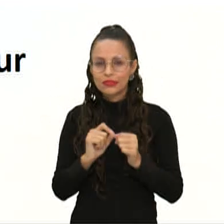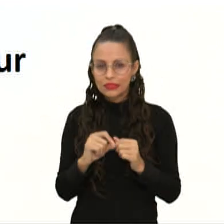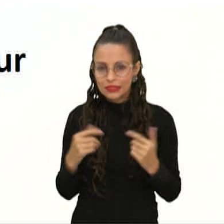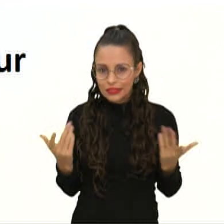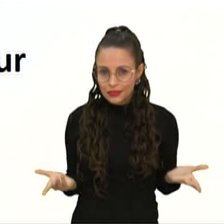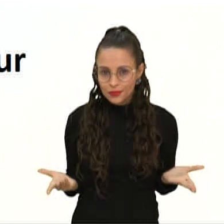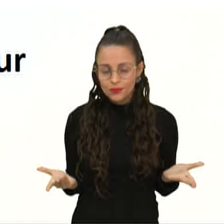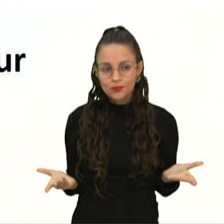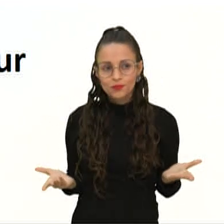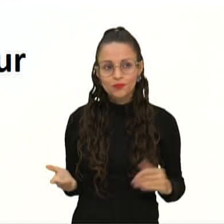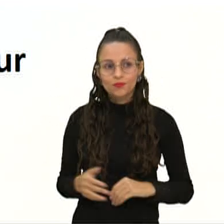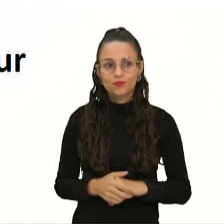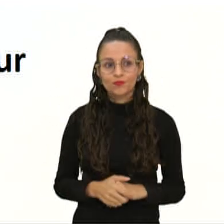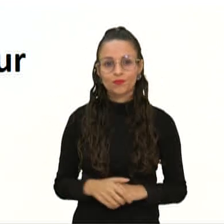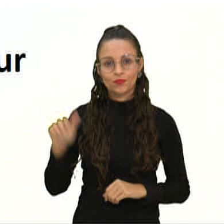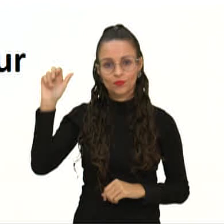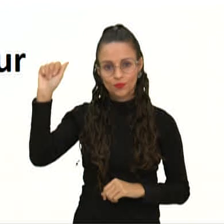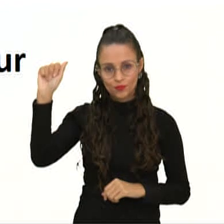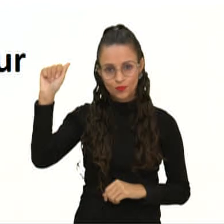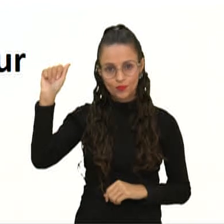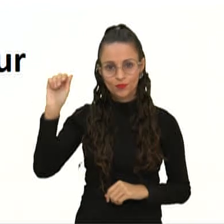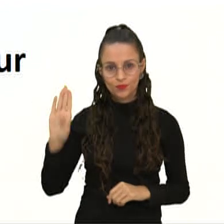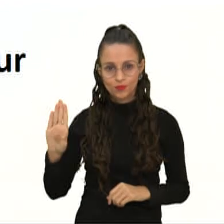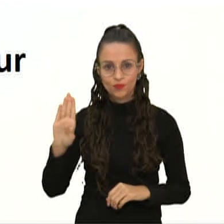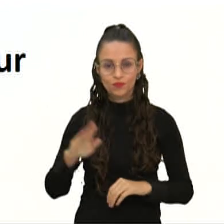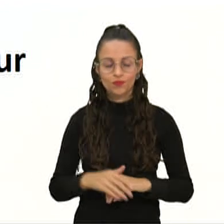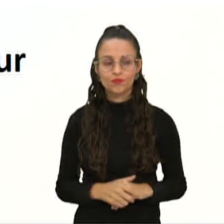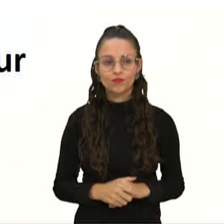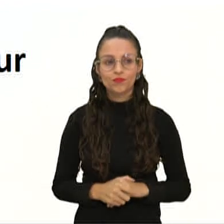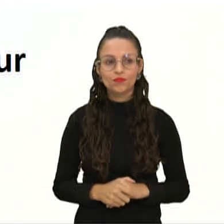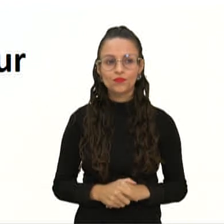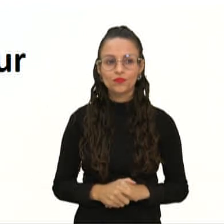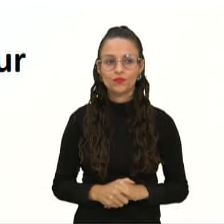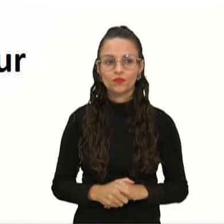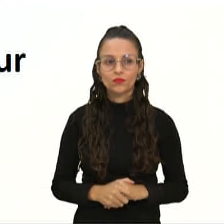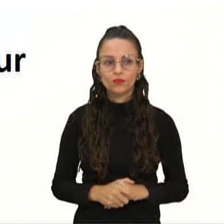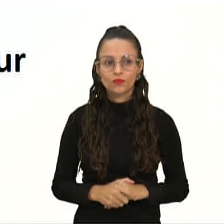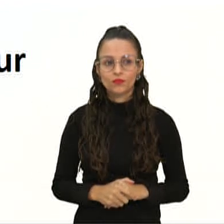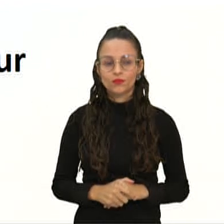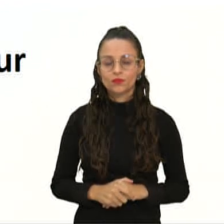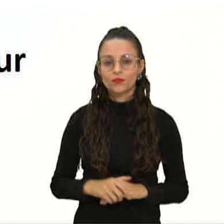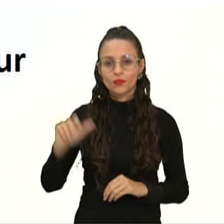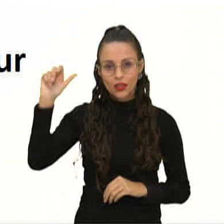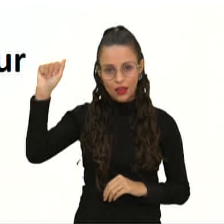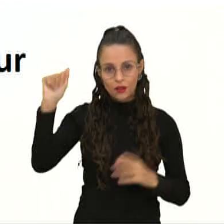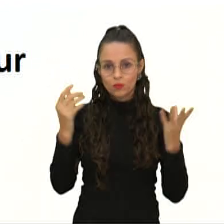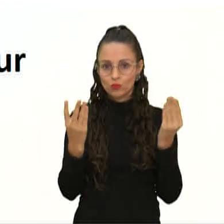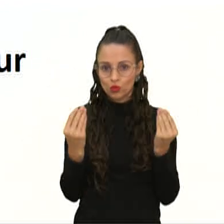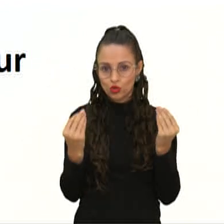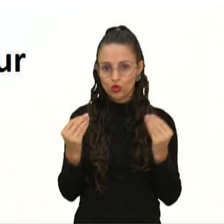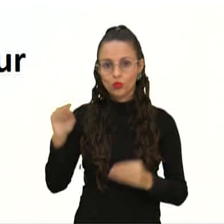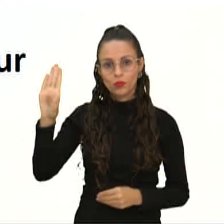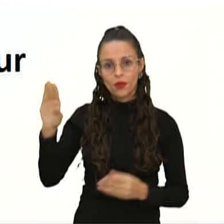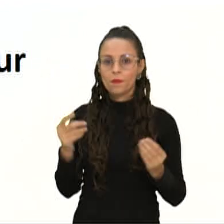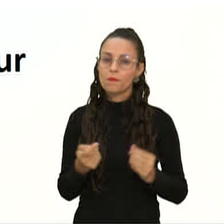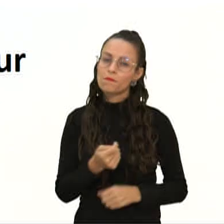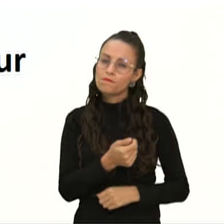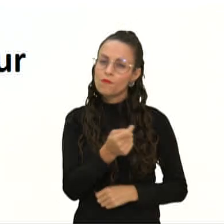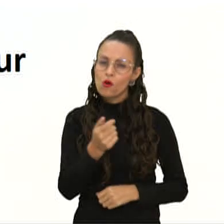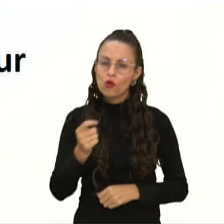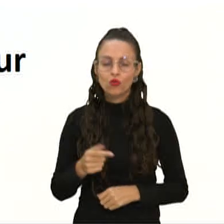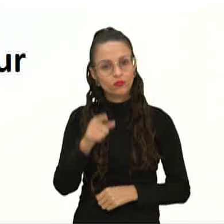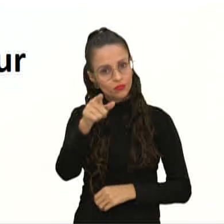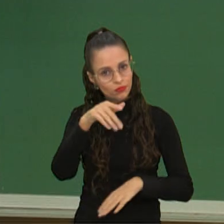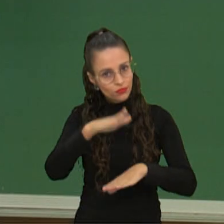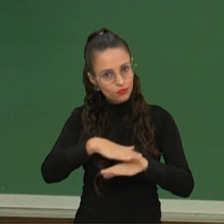duas alternativas. A lot. B, just a few. Muito ou poucos? Escreva no